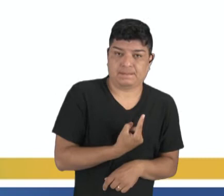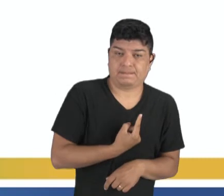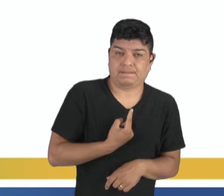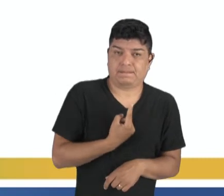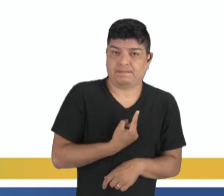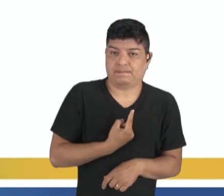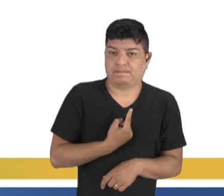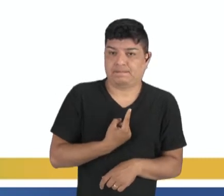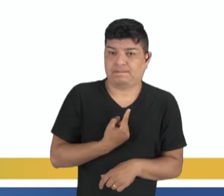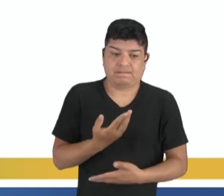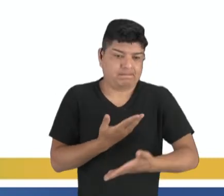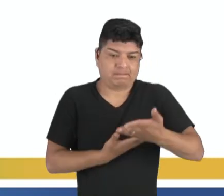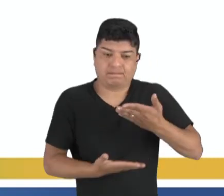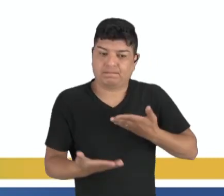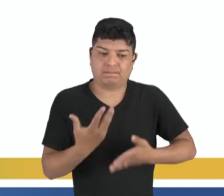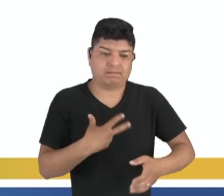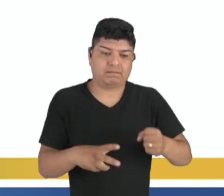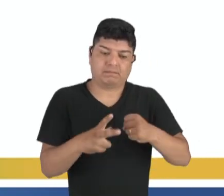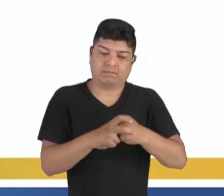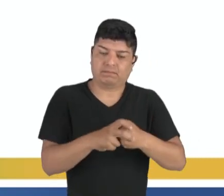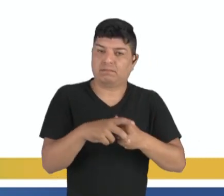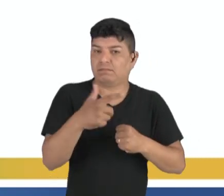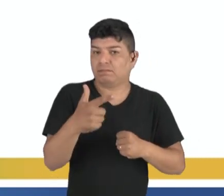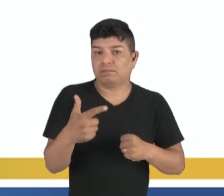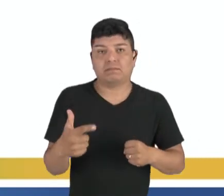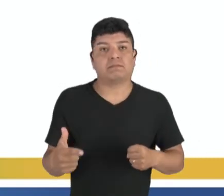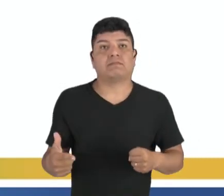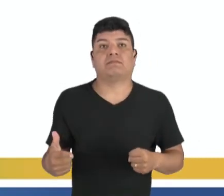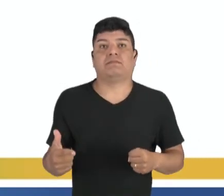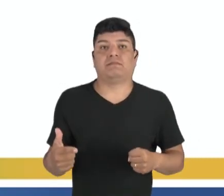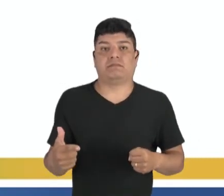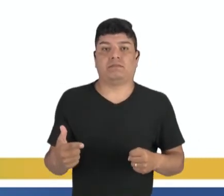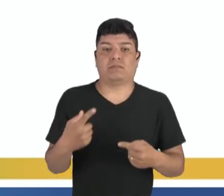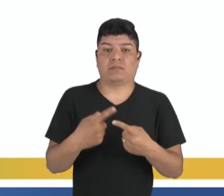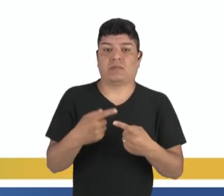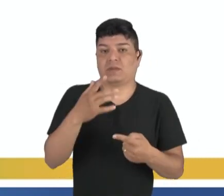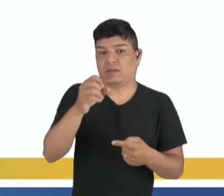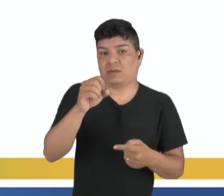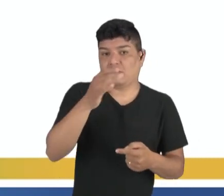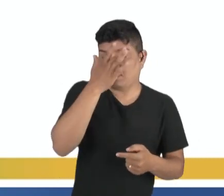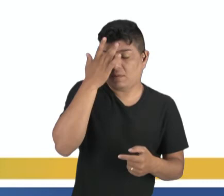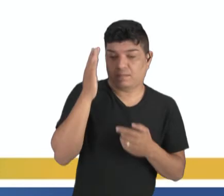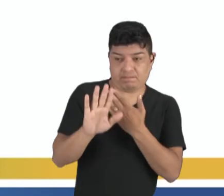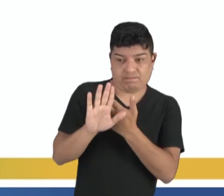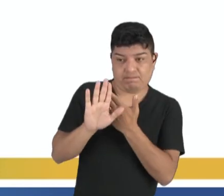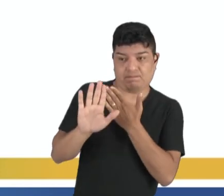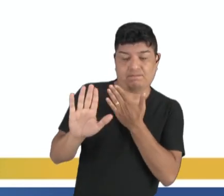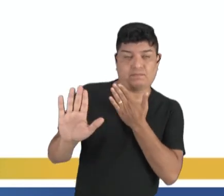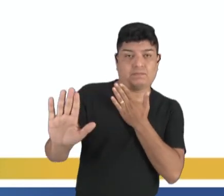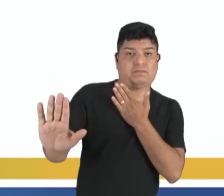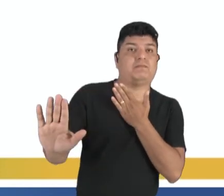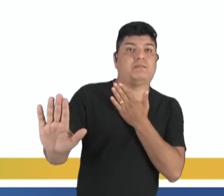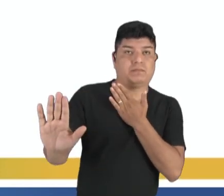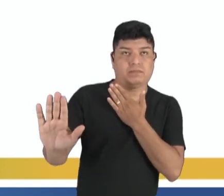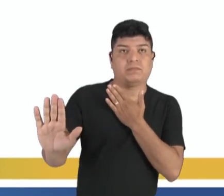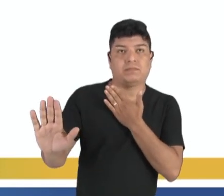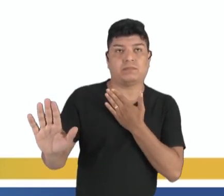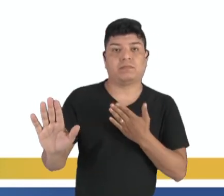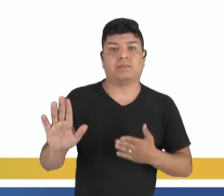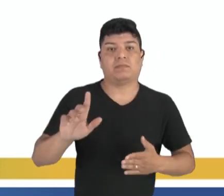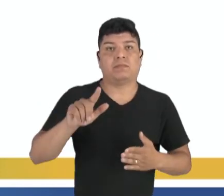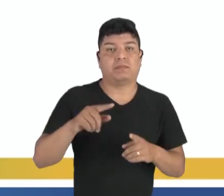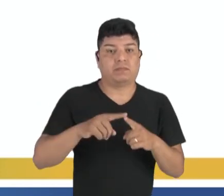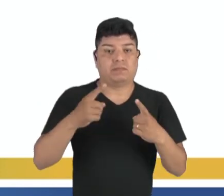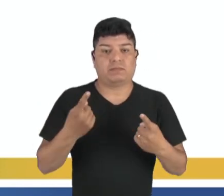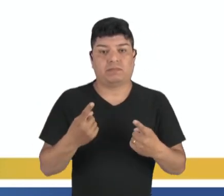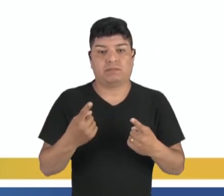outras pessoas. Ao contrário da pessoa, né, que não teve distanciamento, ela foi infectada. E aí, é claro, ela vai passar isso para um número